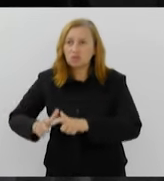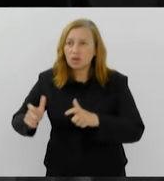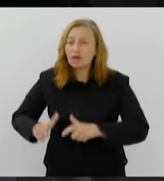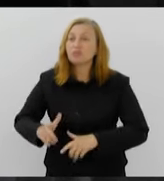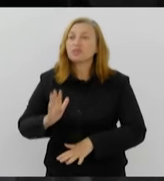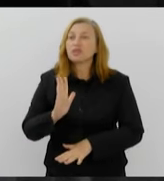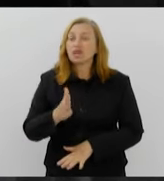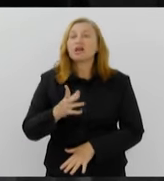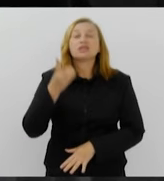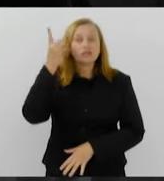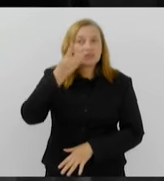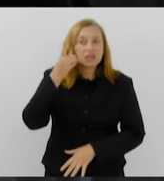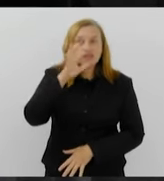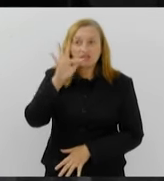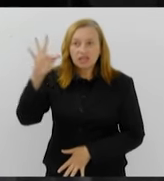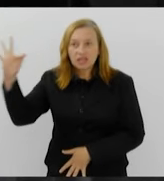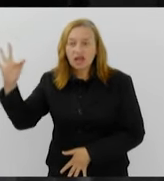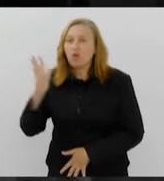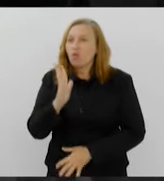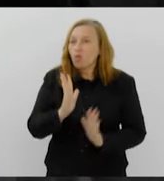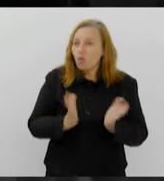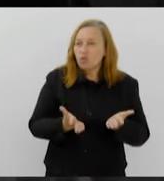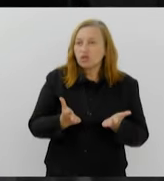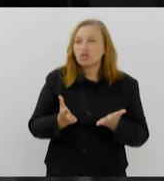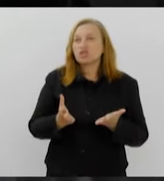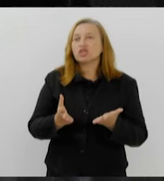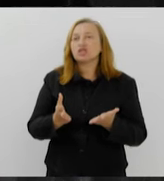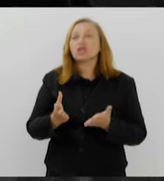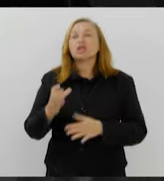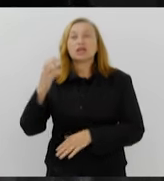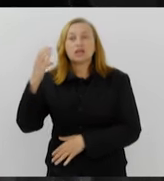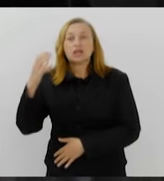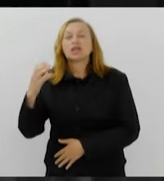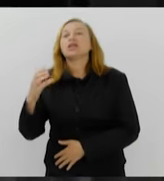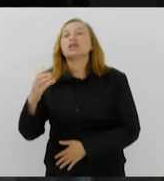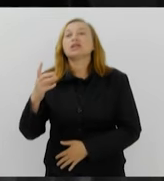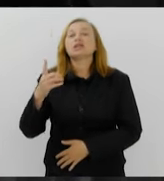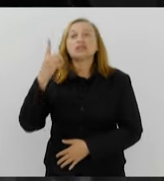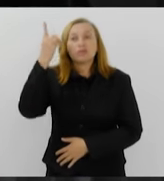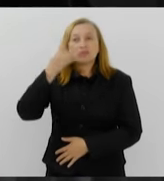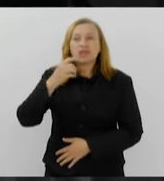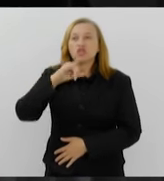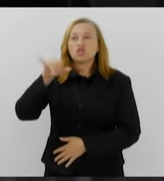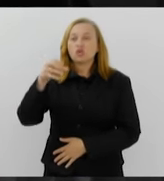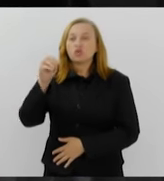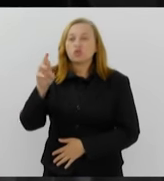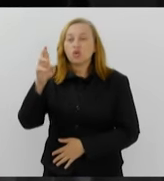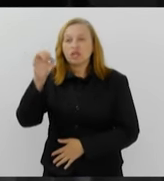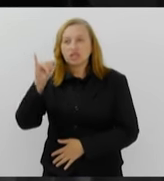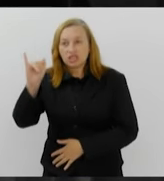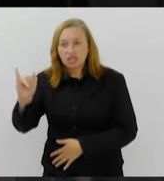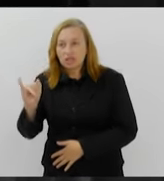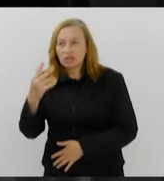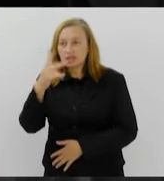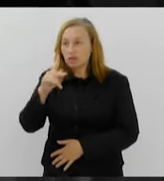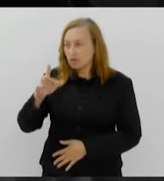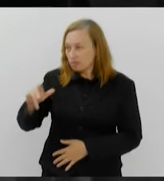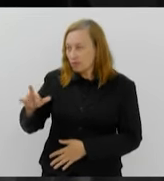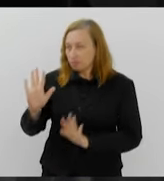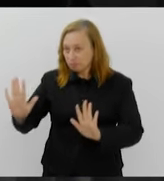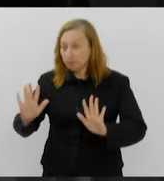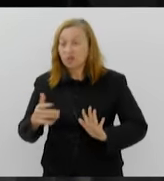tive ali com o deputado federal hoje candidato à prefeitura de Niterói seu irmão Deputado Jordi é um lugar que eu frequento habitualmente pois